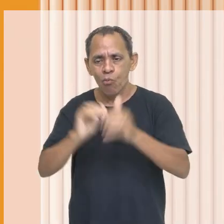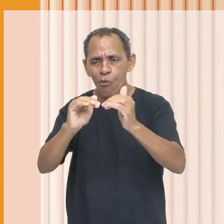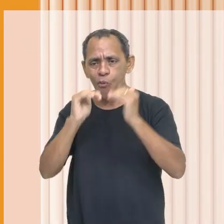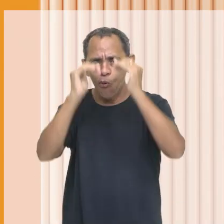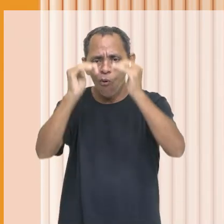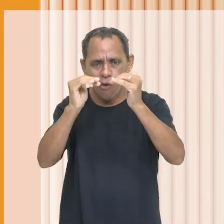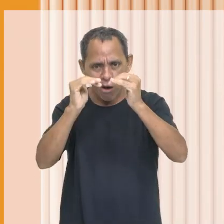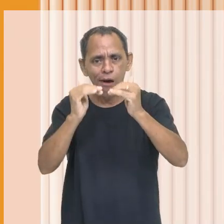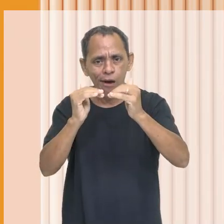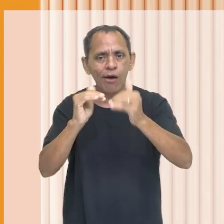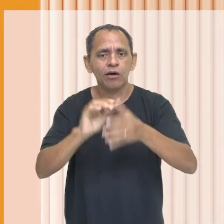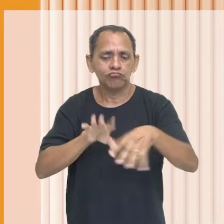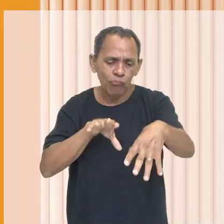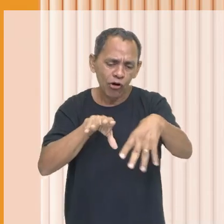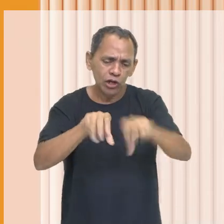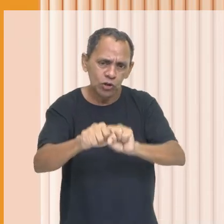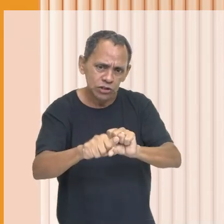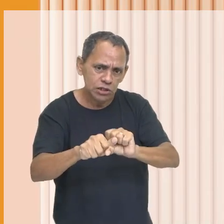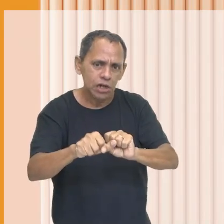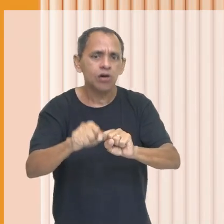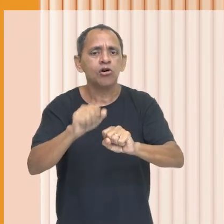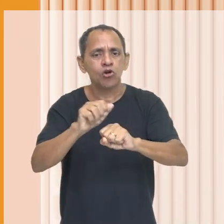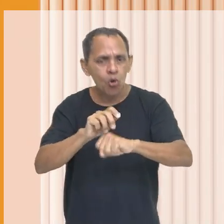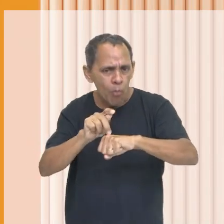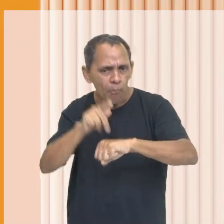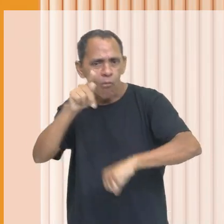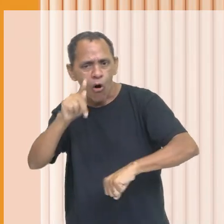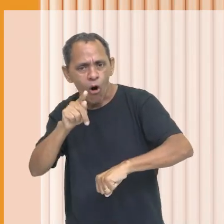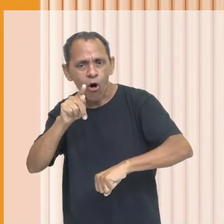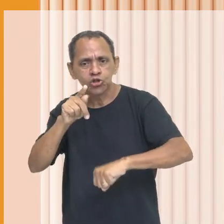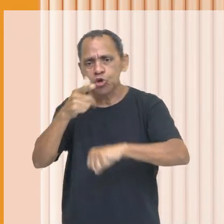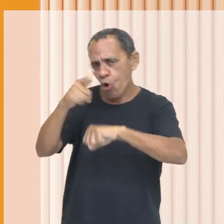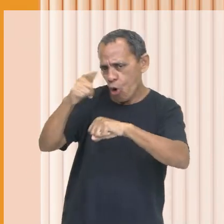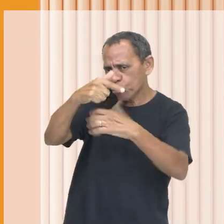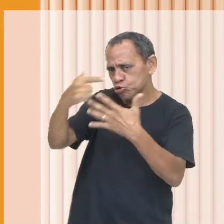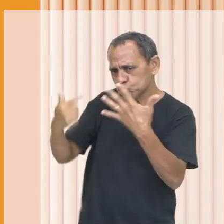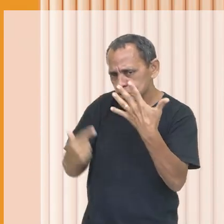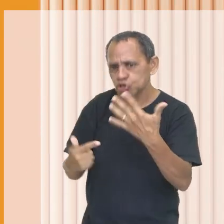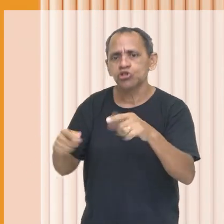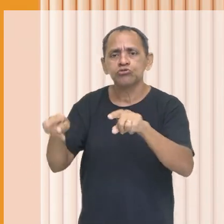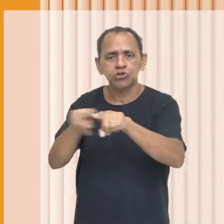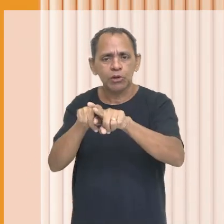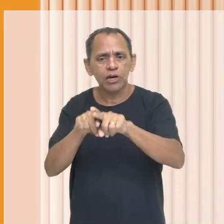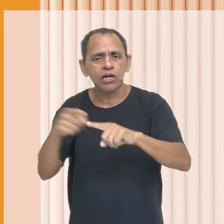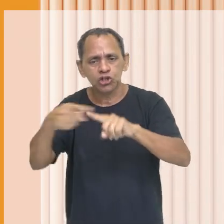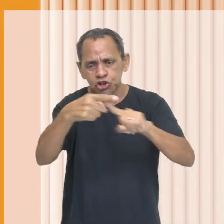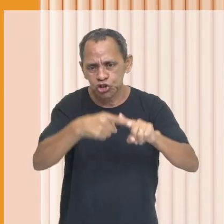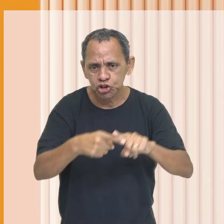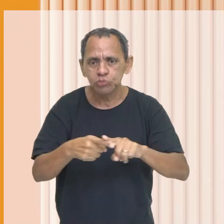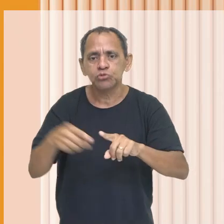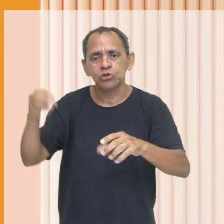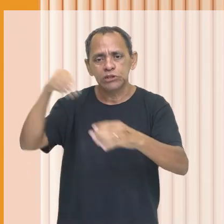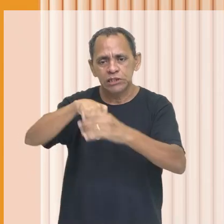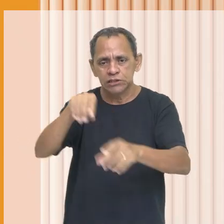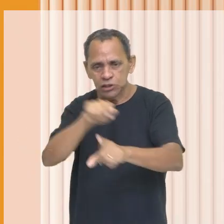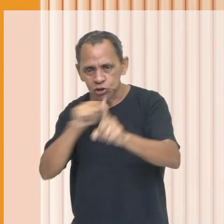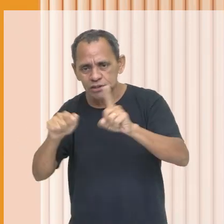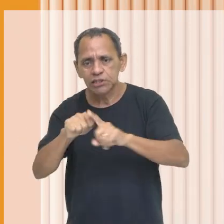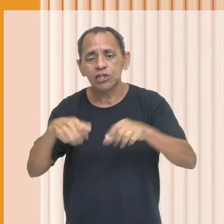local de origem para um outro? Então, todos nós queremos mais benefícios, mas para isso a sociedade, de fato, tem que se